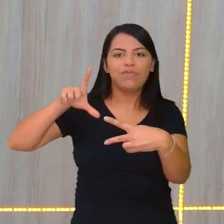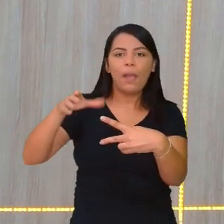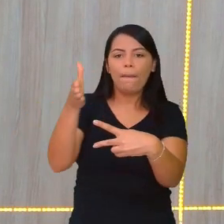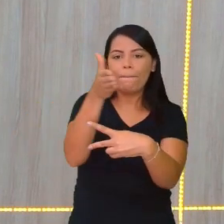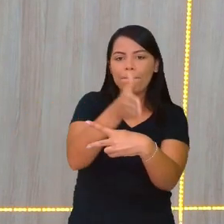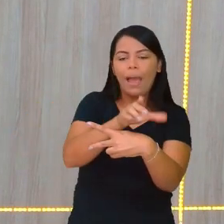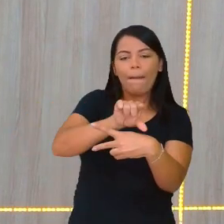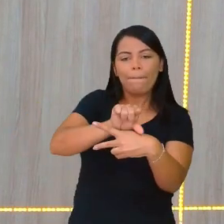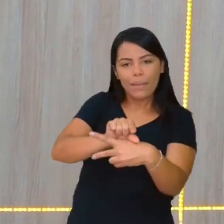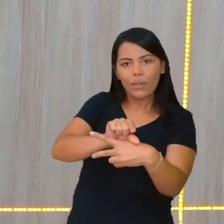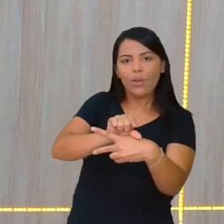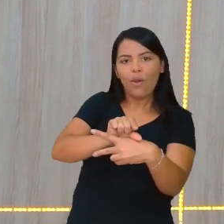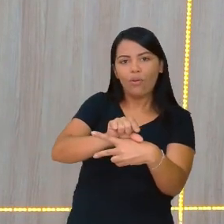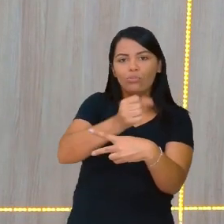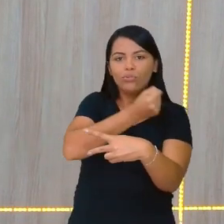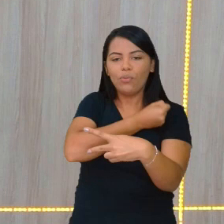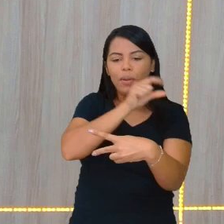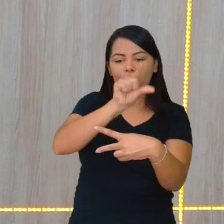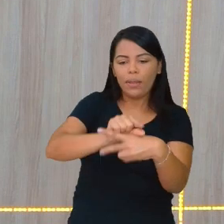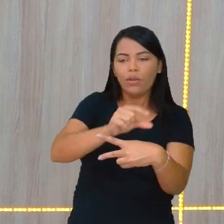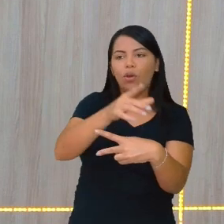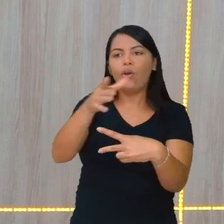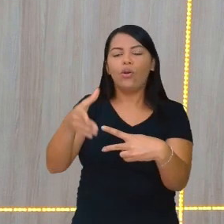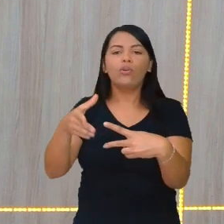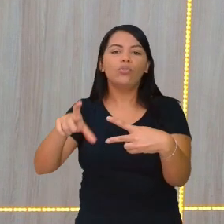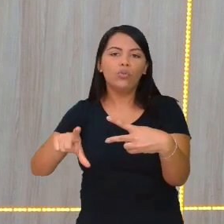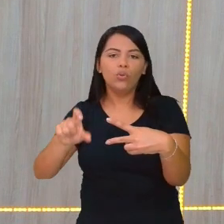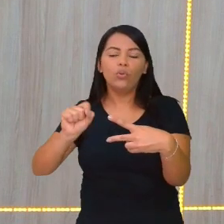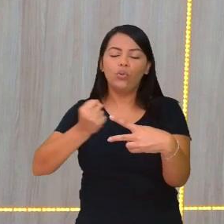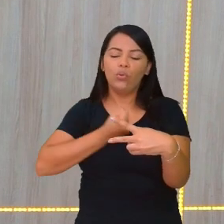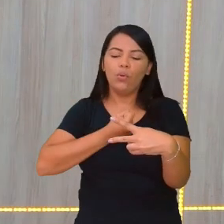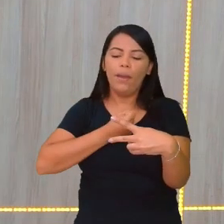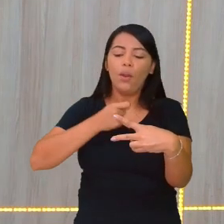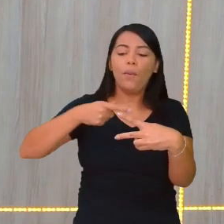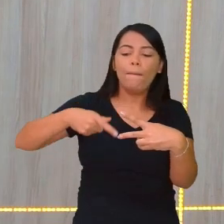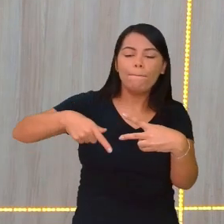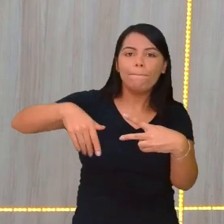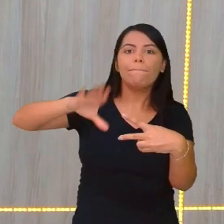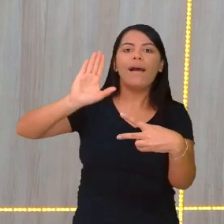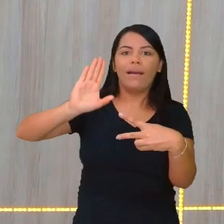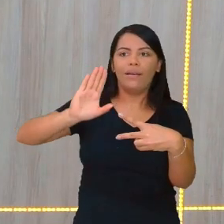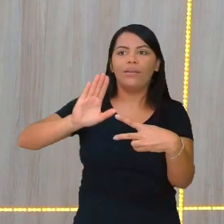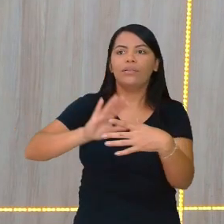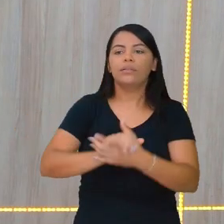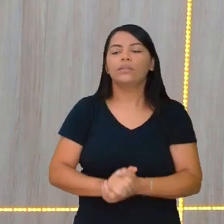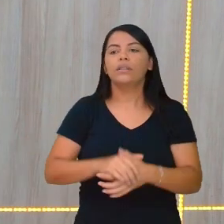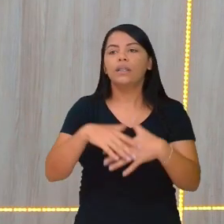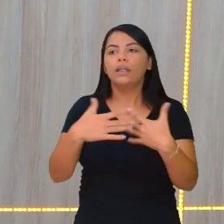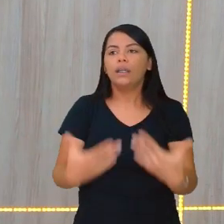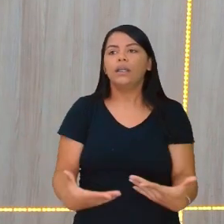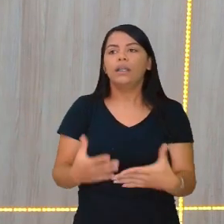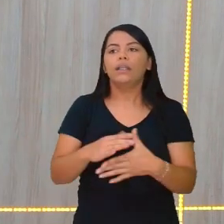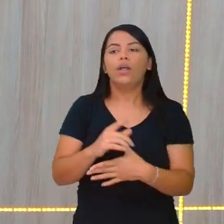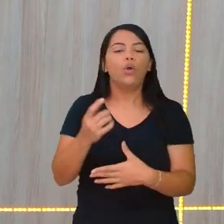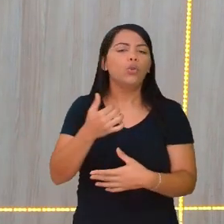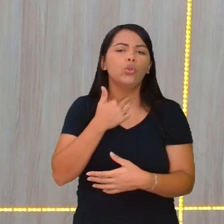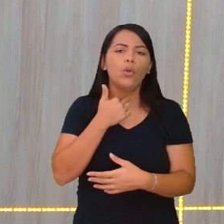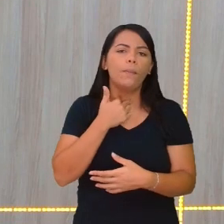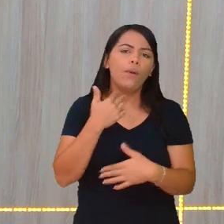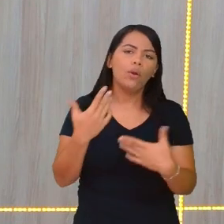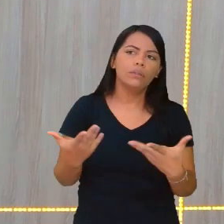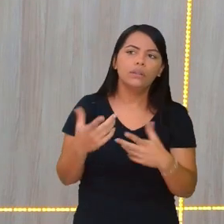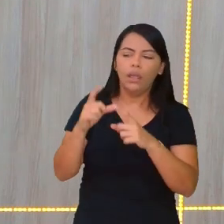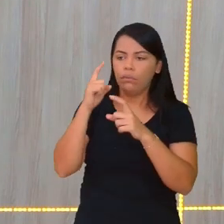não pode ser a resposta. E o de cima também não. Por quê? porque é menor ainda do que a